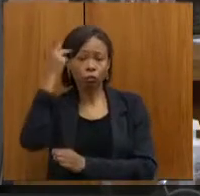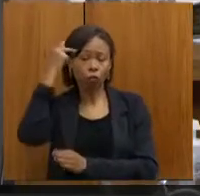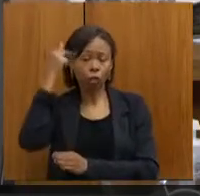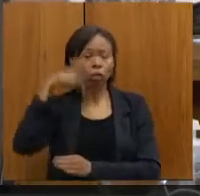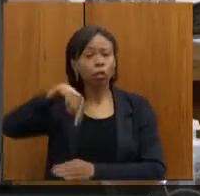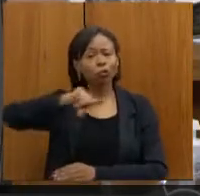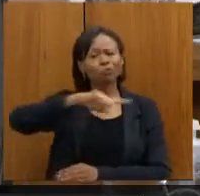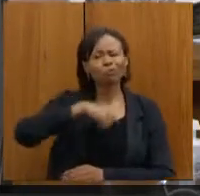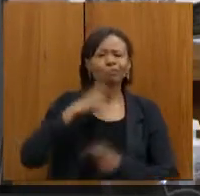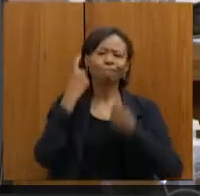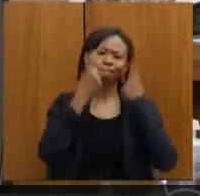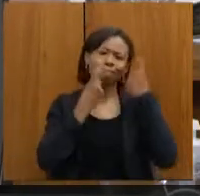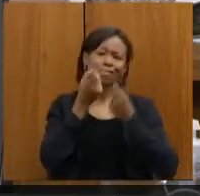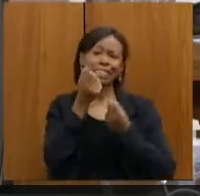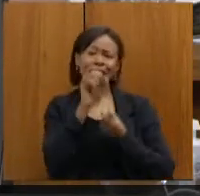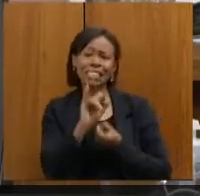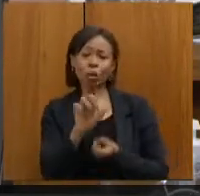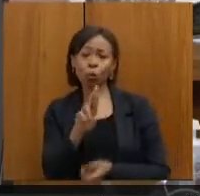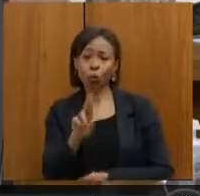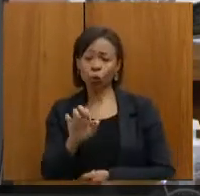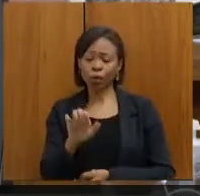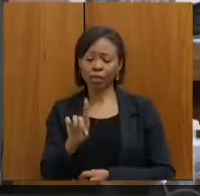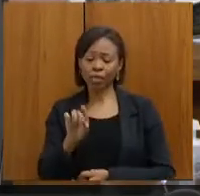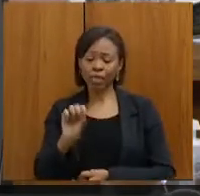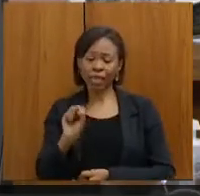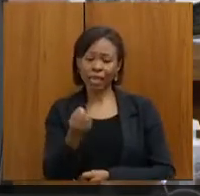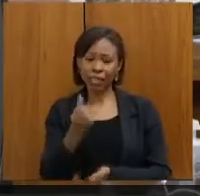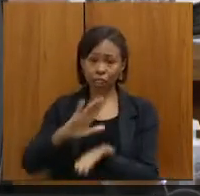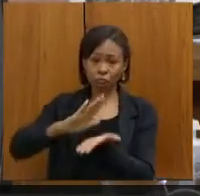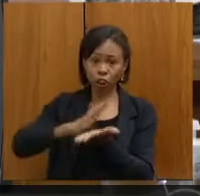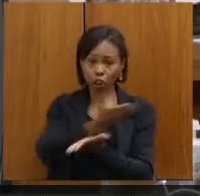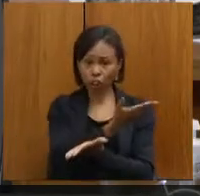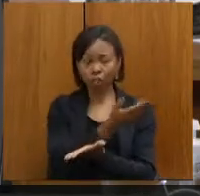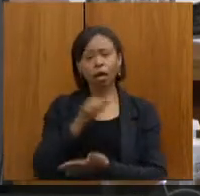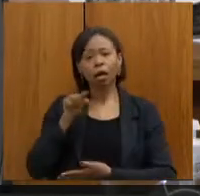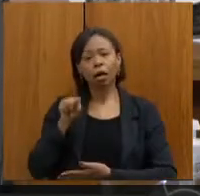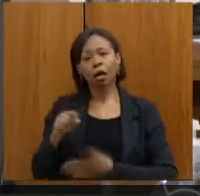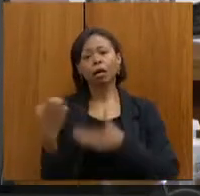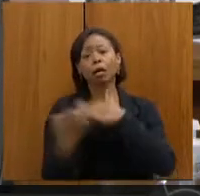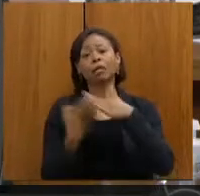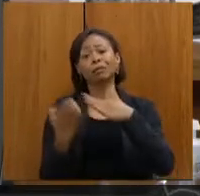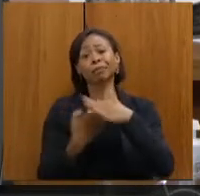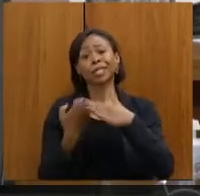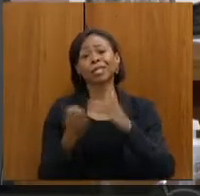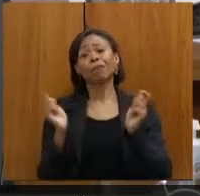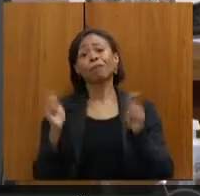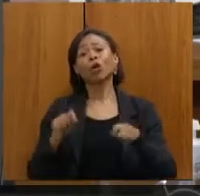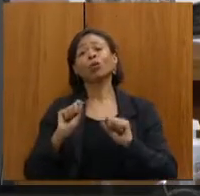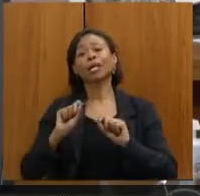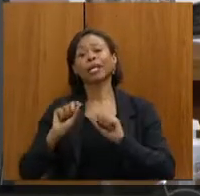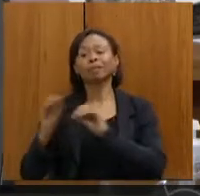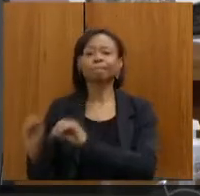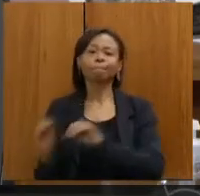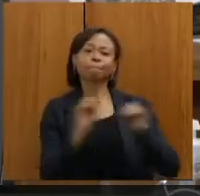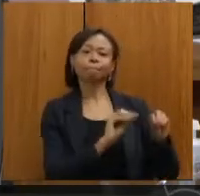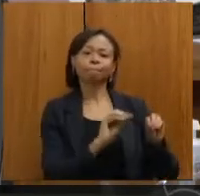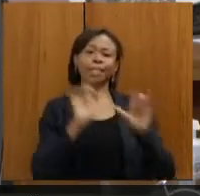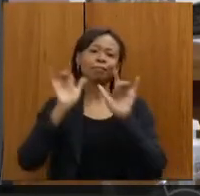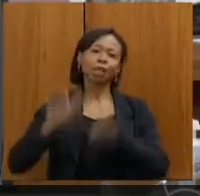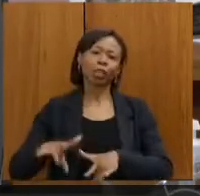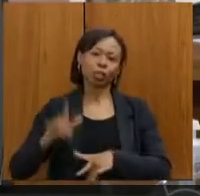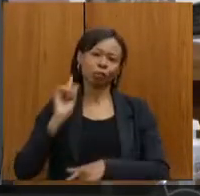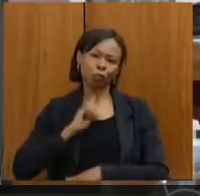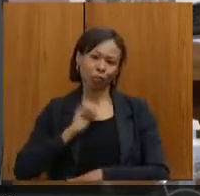alterando retirando os restos A empresa ela de uma forma repentina deixa o está Então nossa avaliação